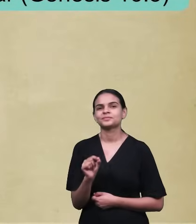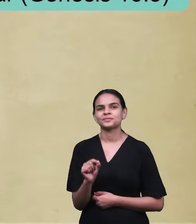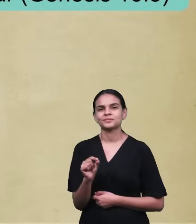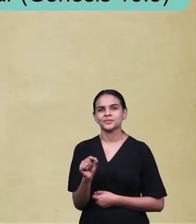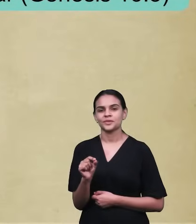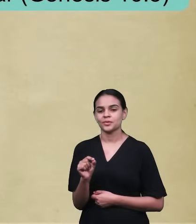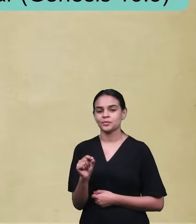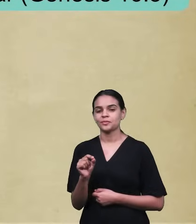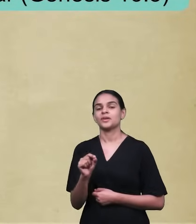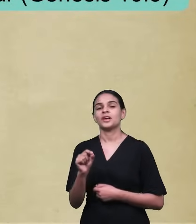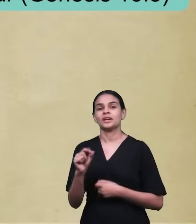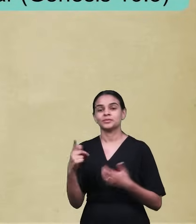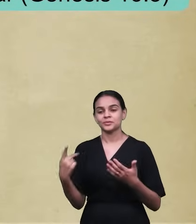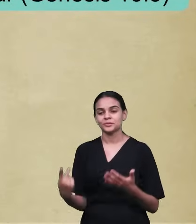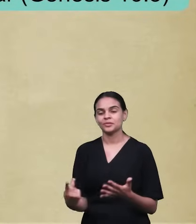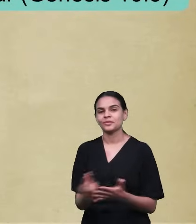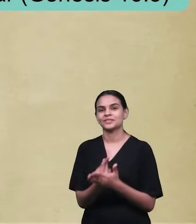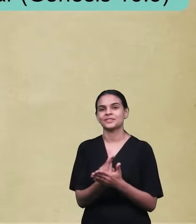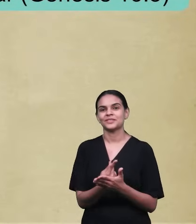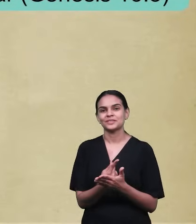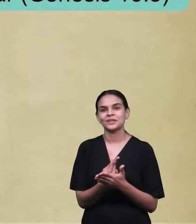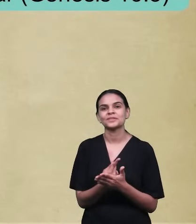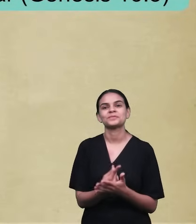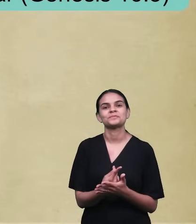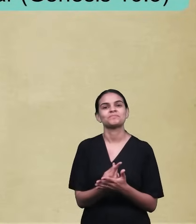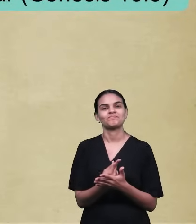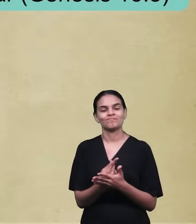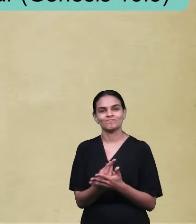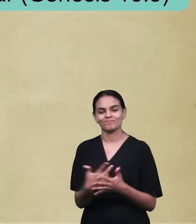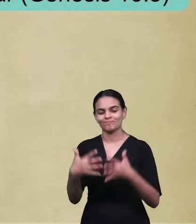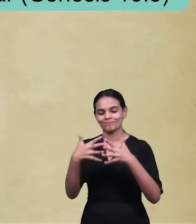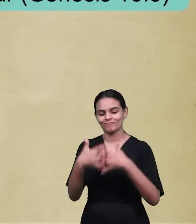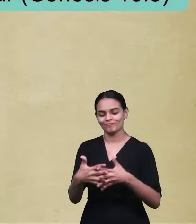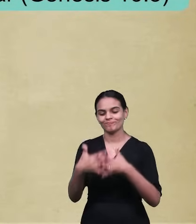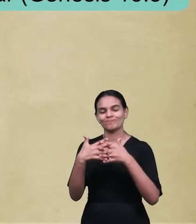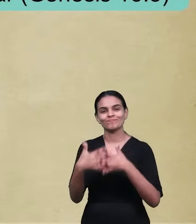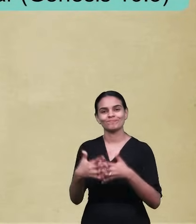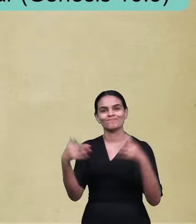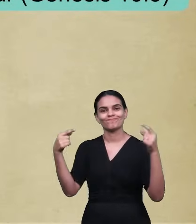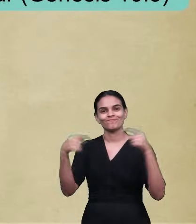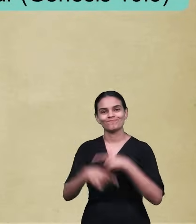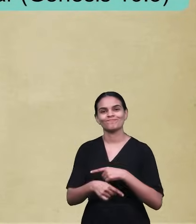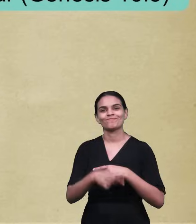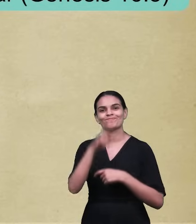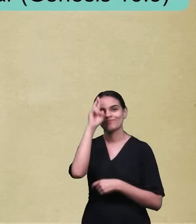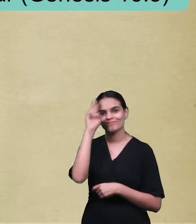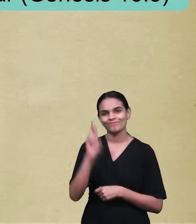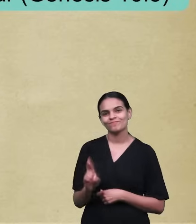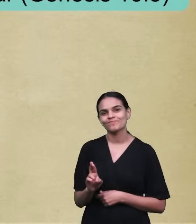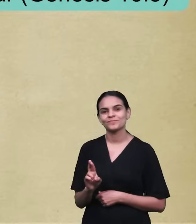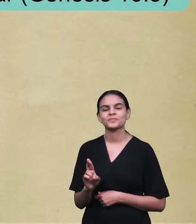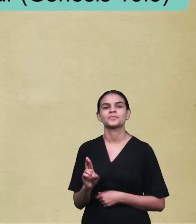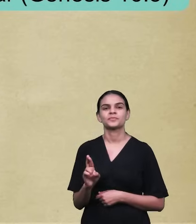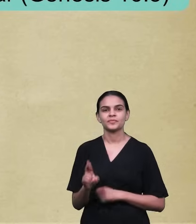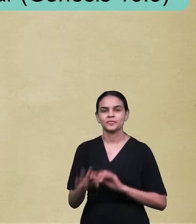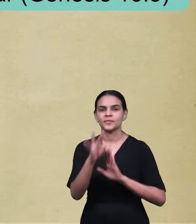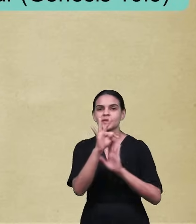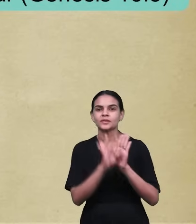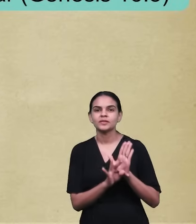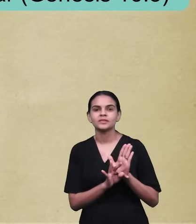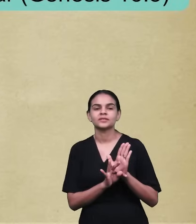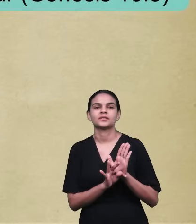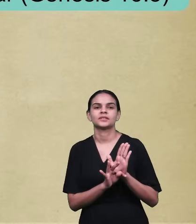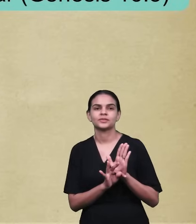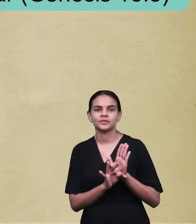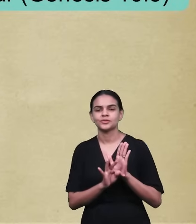esse conflito, né, daquilo que é a promessa do Senhor e às vezes o que é o racional. Né? E dentro disso aí, como o pastor Alex,